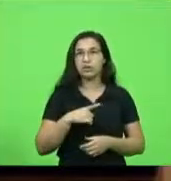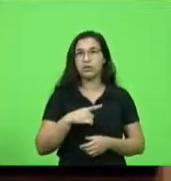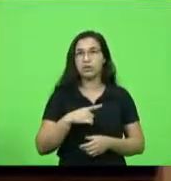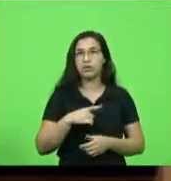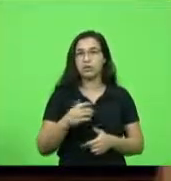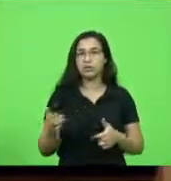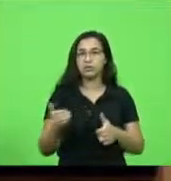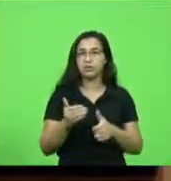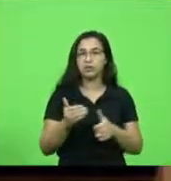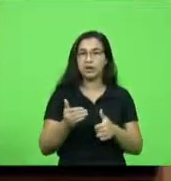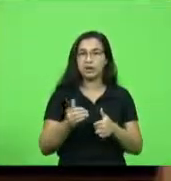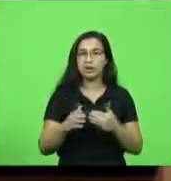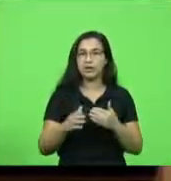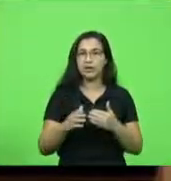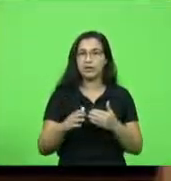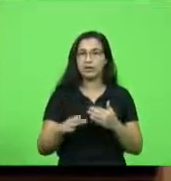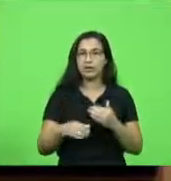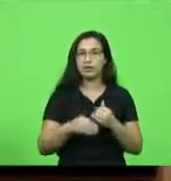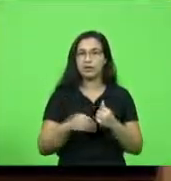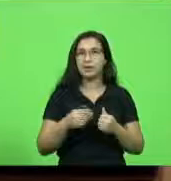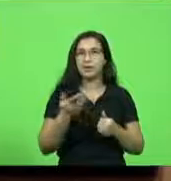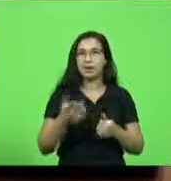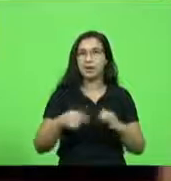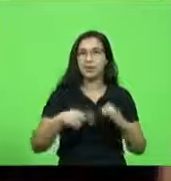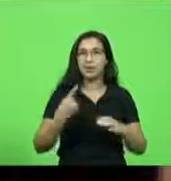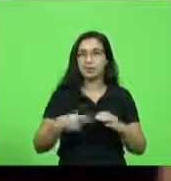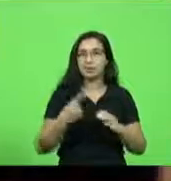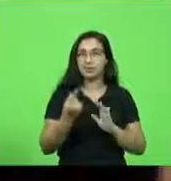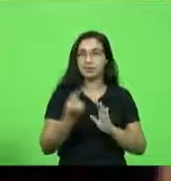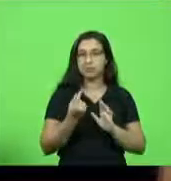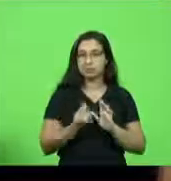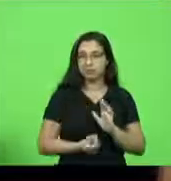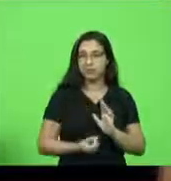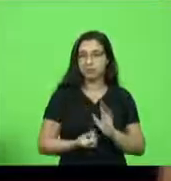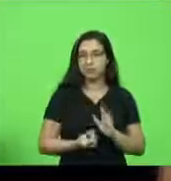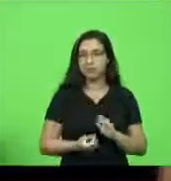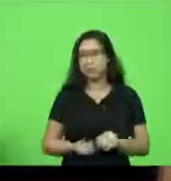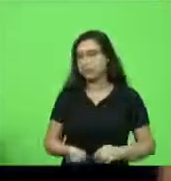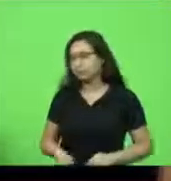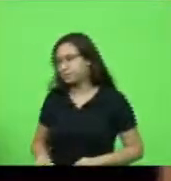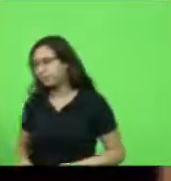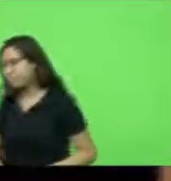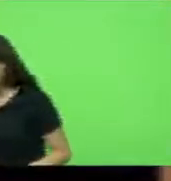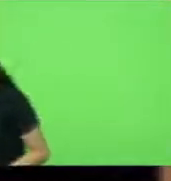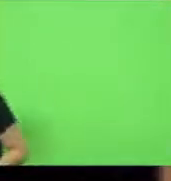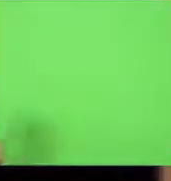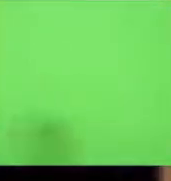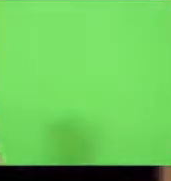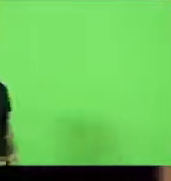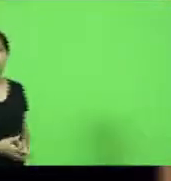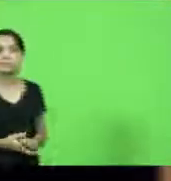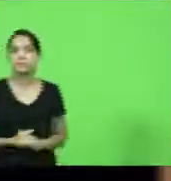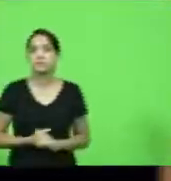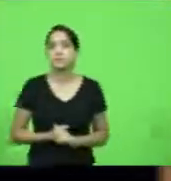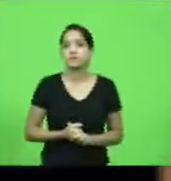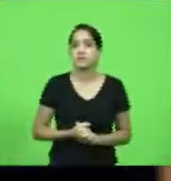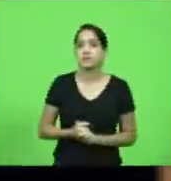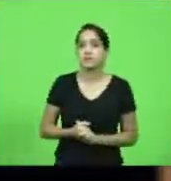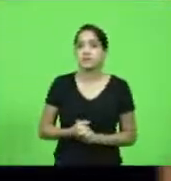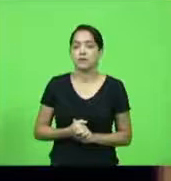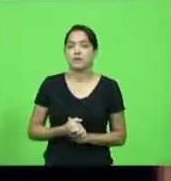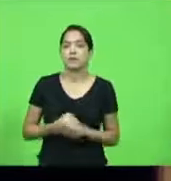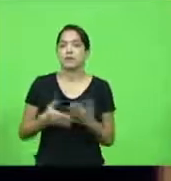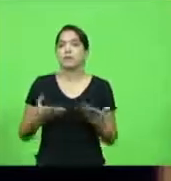substitutivo global na Comissão de Finanças. E aí melhorou, agregou, lapidou o projeto. Só que,